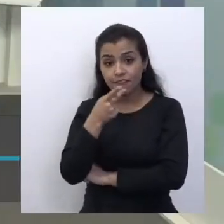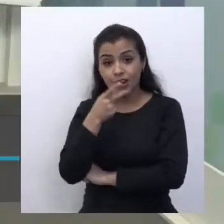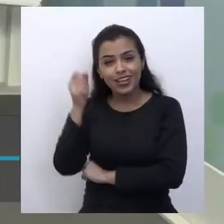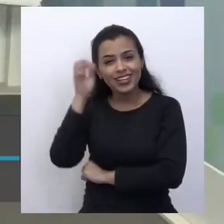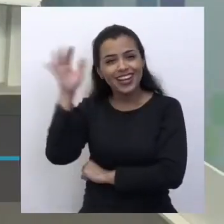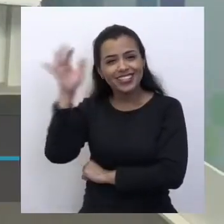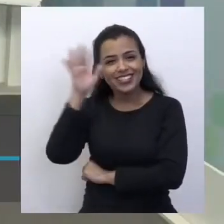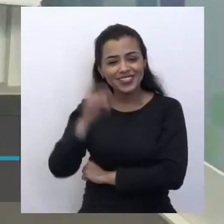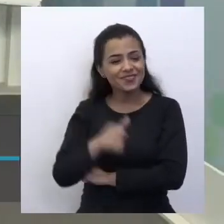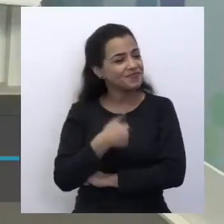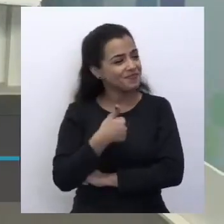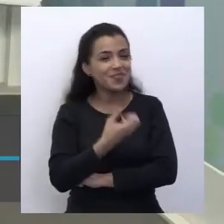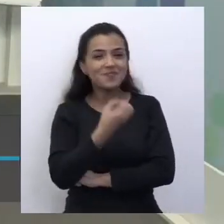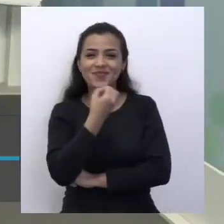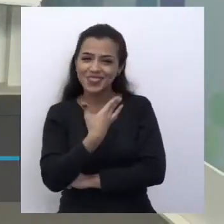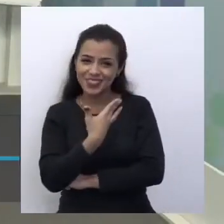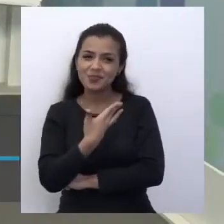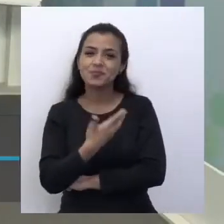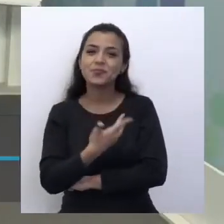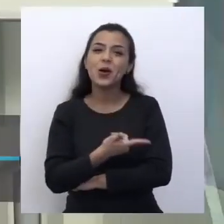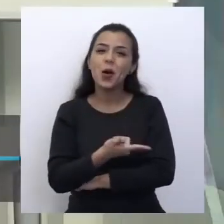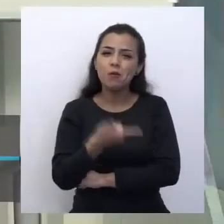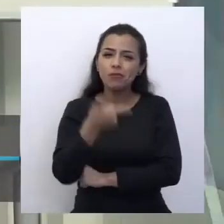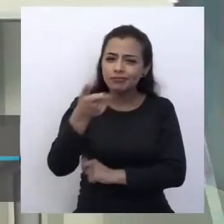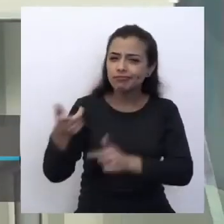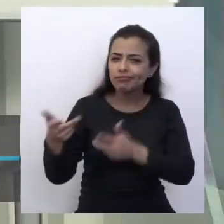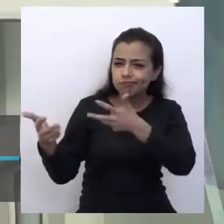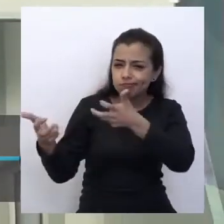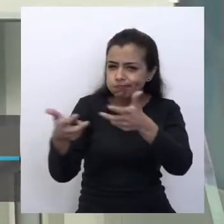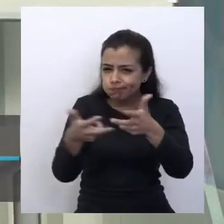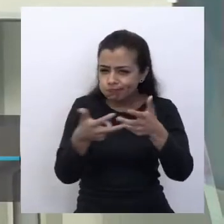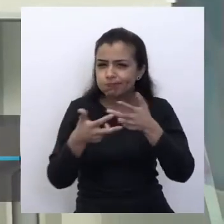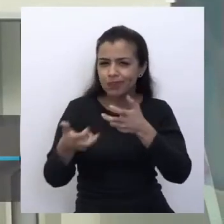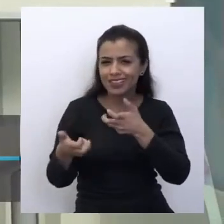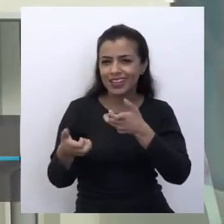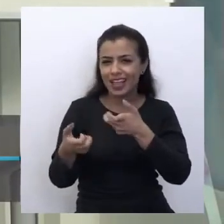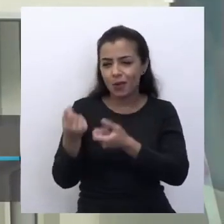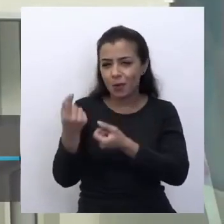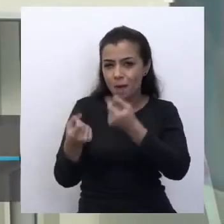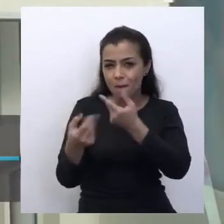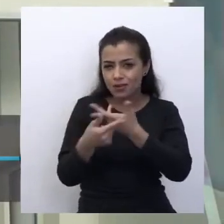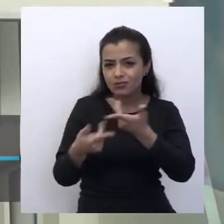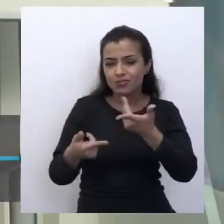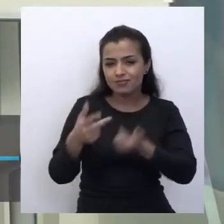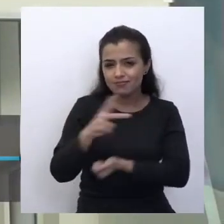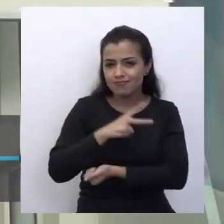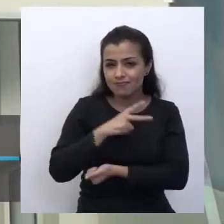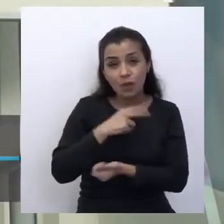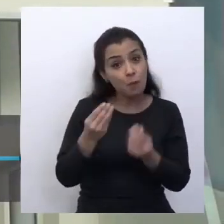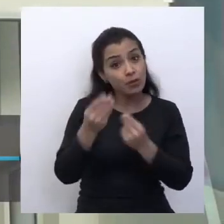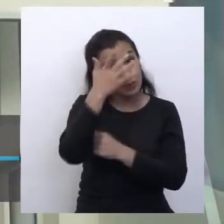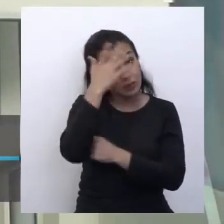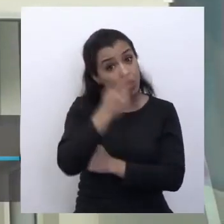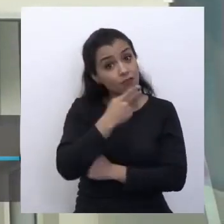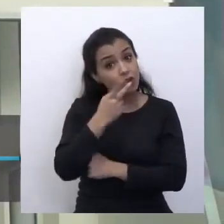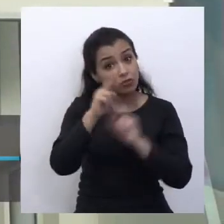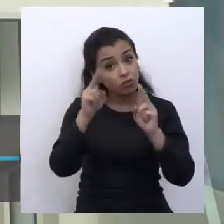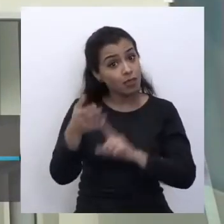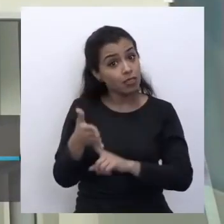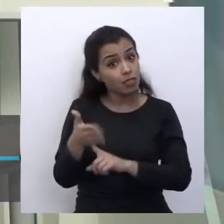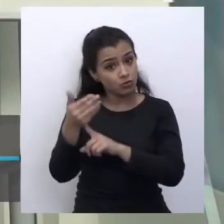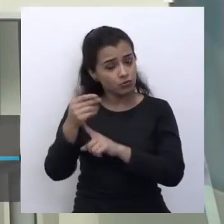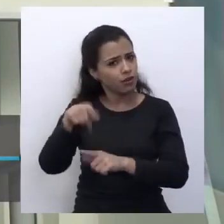bom as interações. Era isso que eu queria saber, se vocês tinham notado as particularidades. Muita gente falou sobre a tecnologia, que é o que o